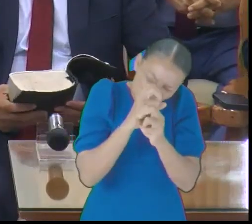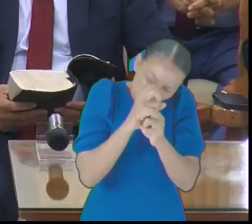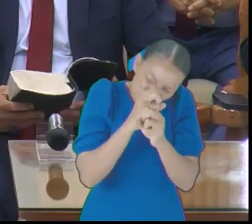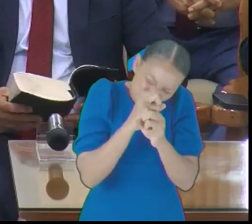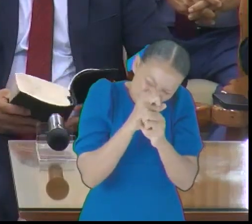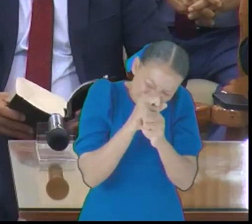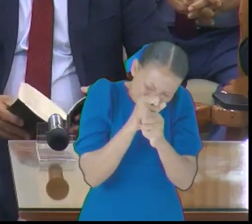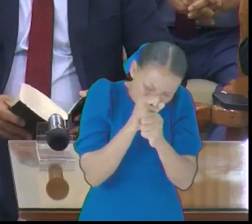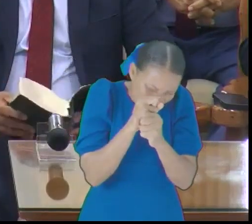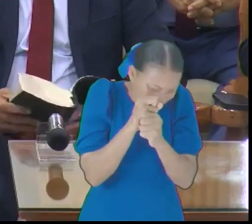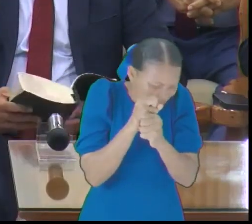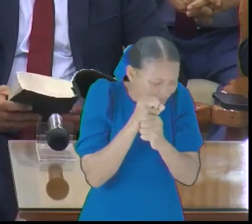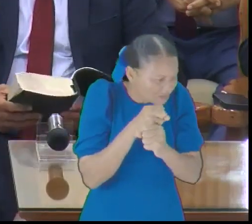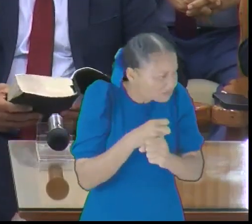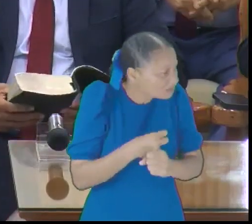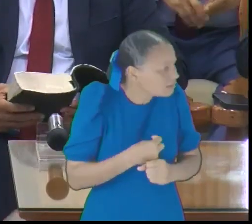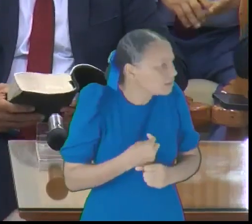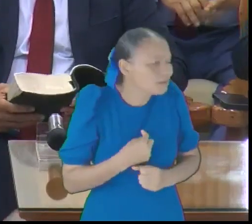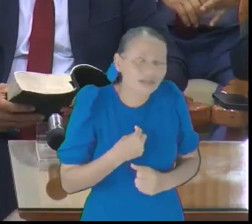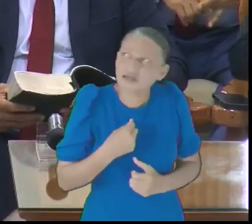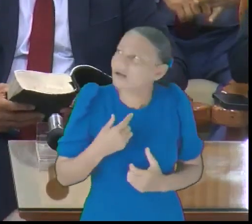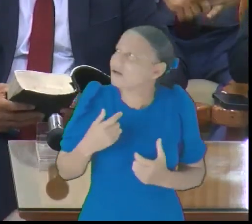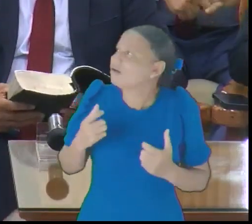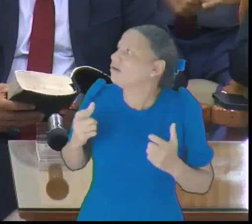Aonde está Deus no meio dessa escuridão?